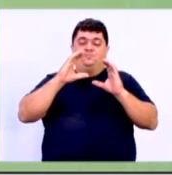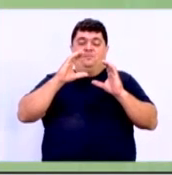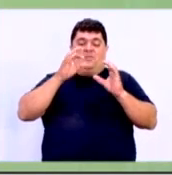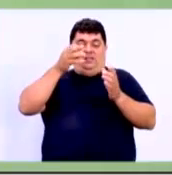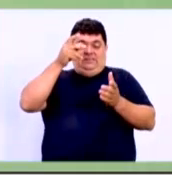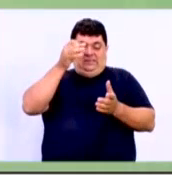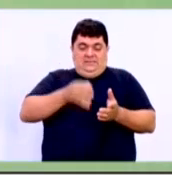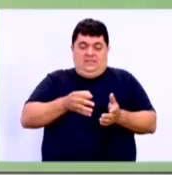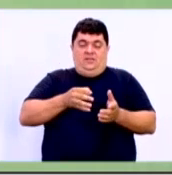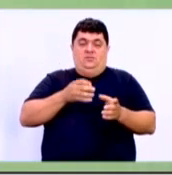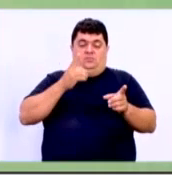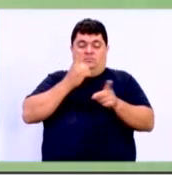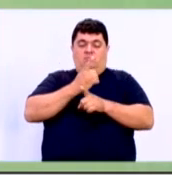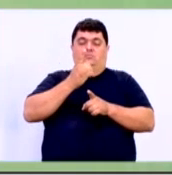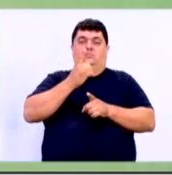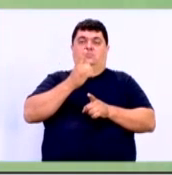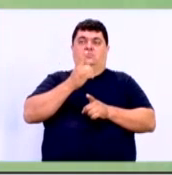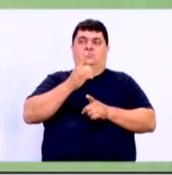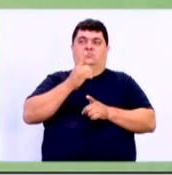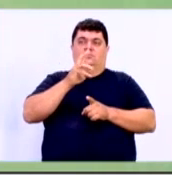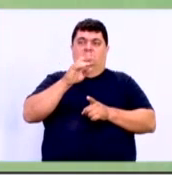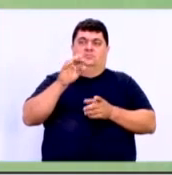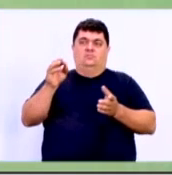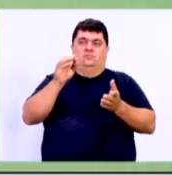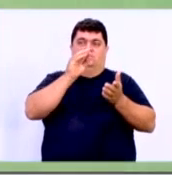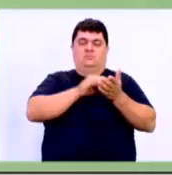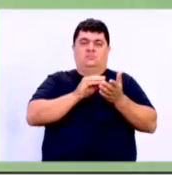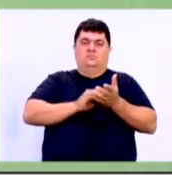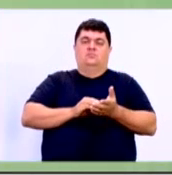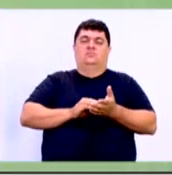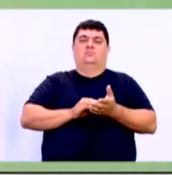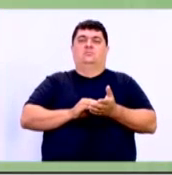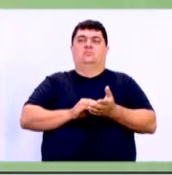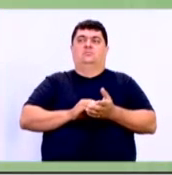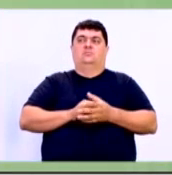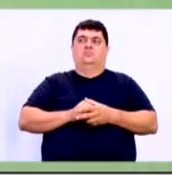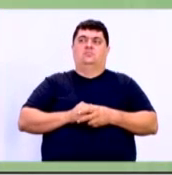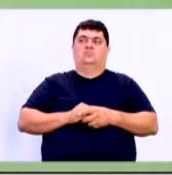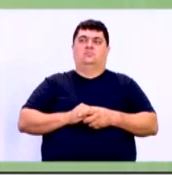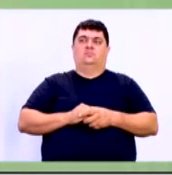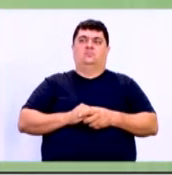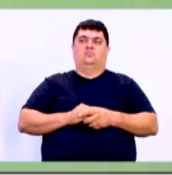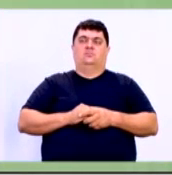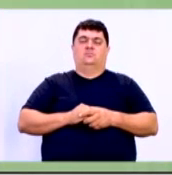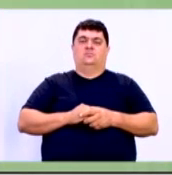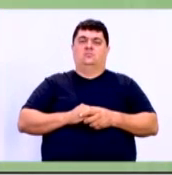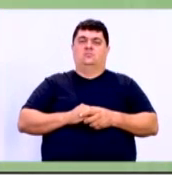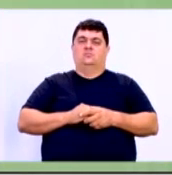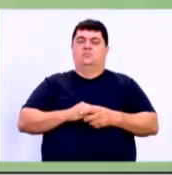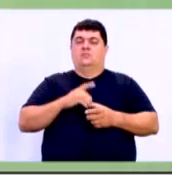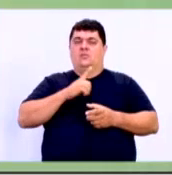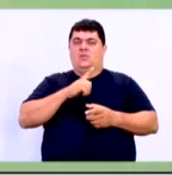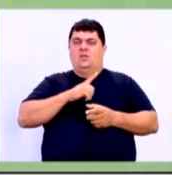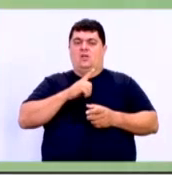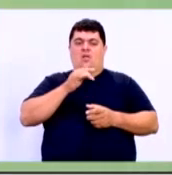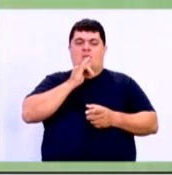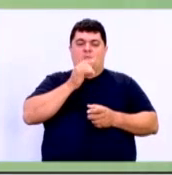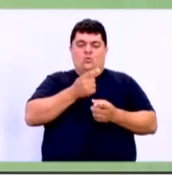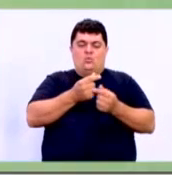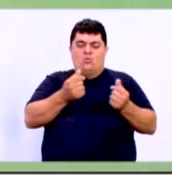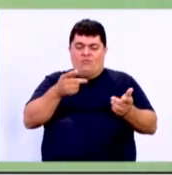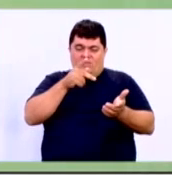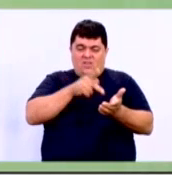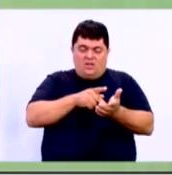claramente identificados com os produtos devem ser apropriados. Ou seja, custo claramente